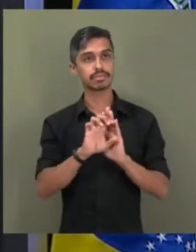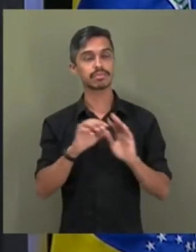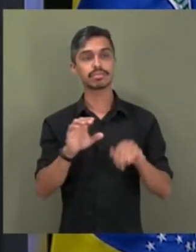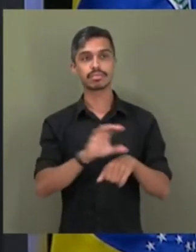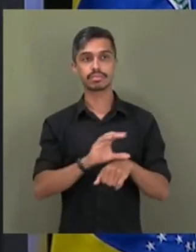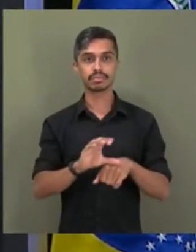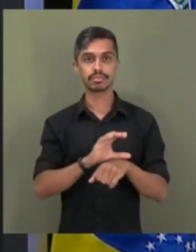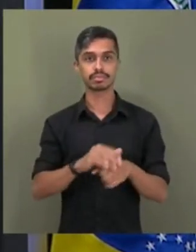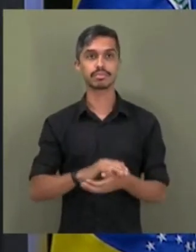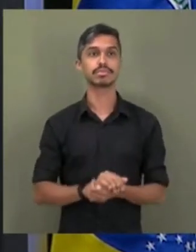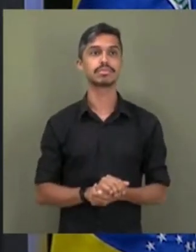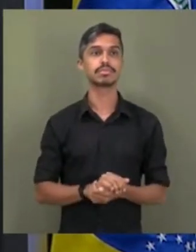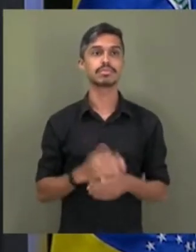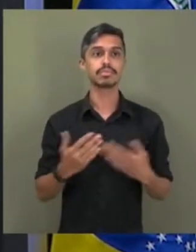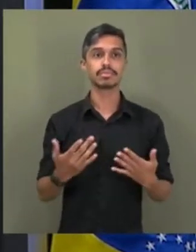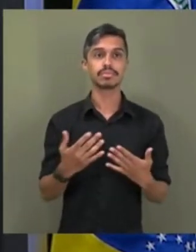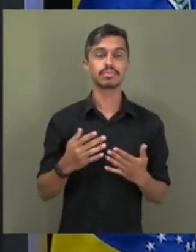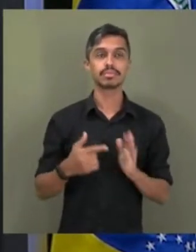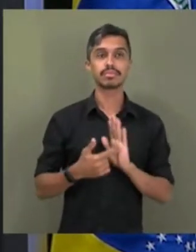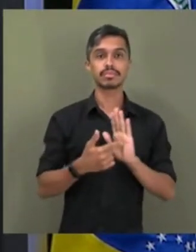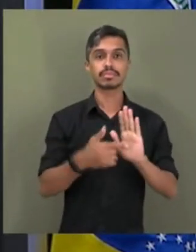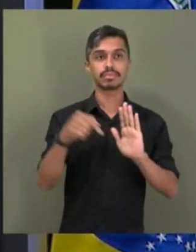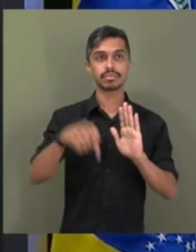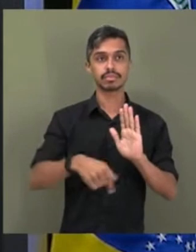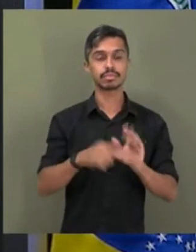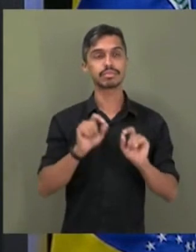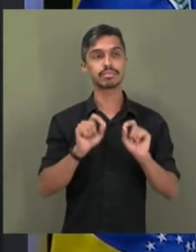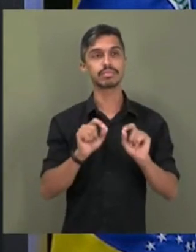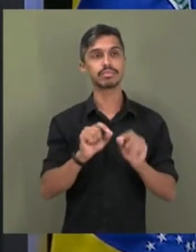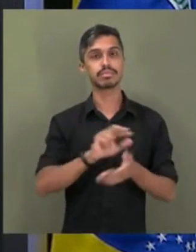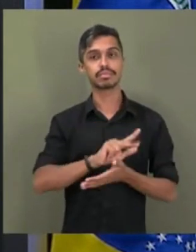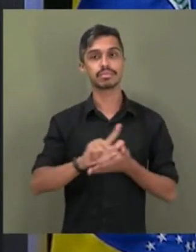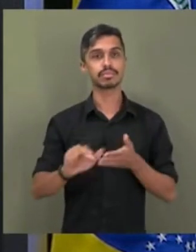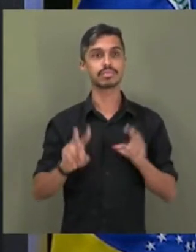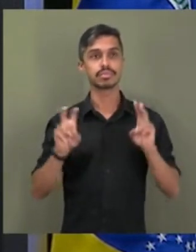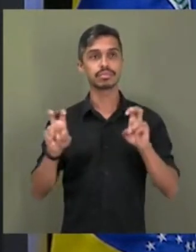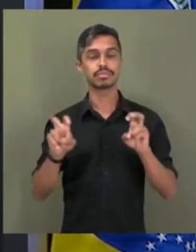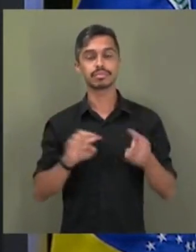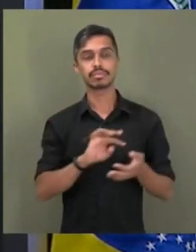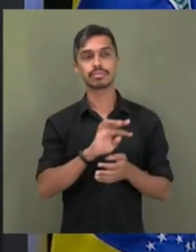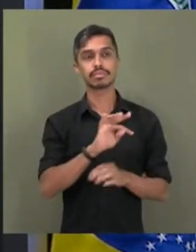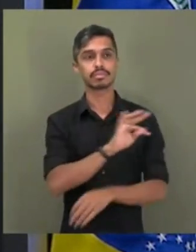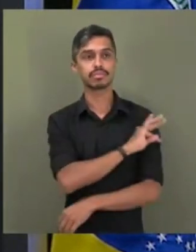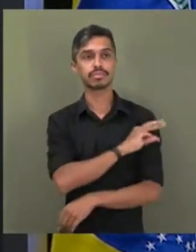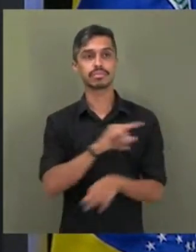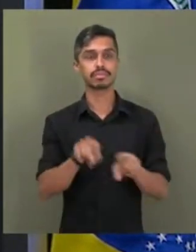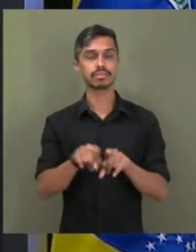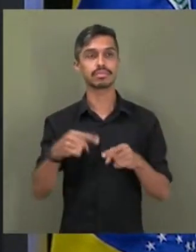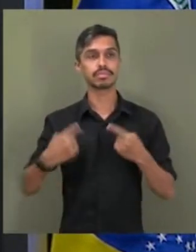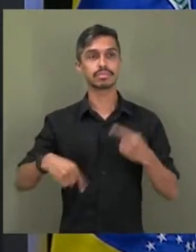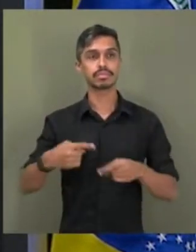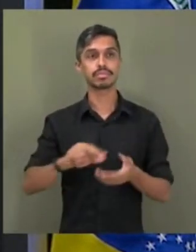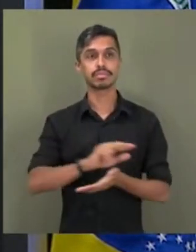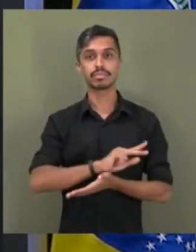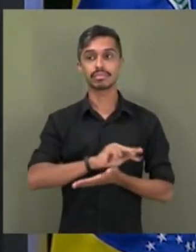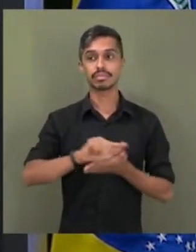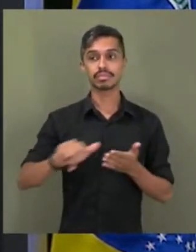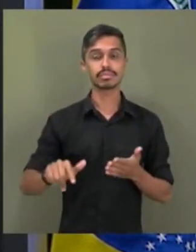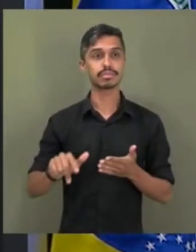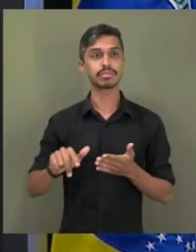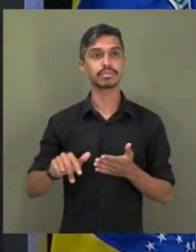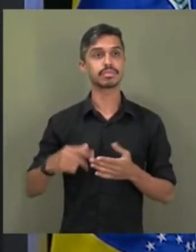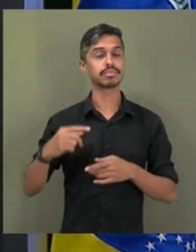uma emenda à Constituição. Então, o que foi colocado aqui de várias questões técnicas e políticas, várias das